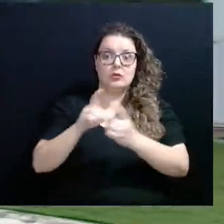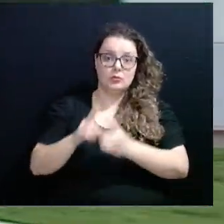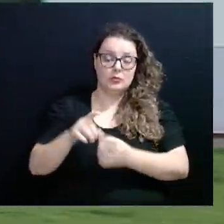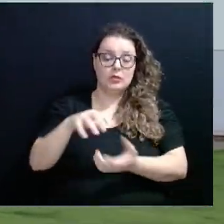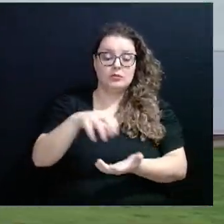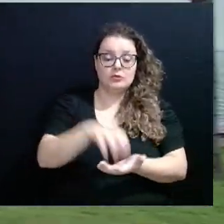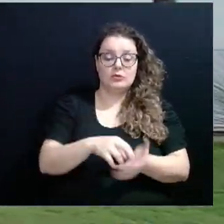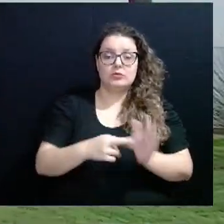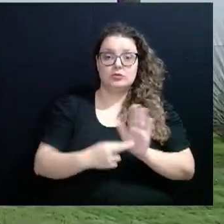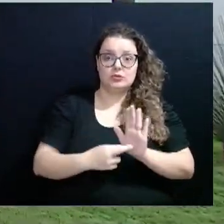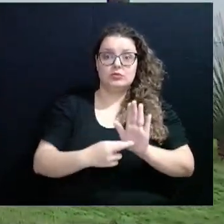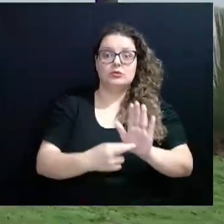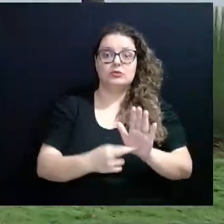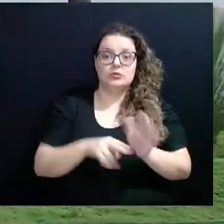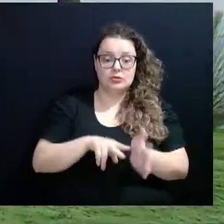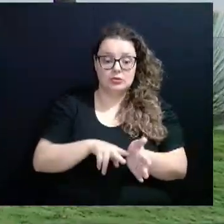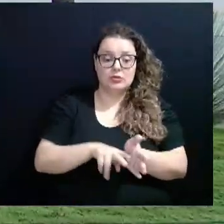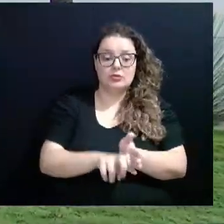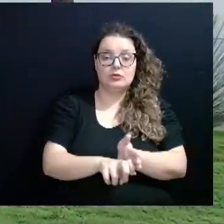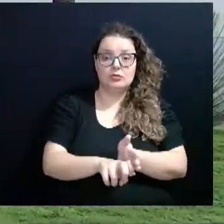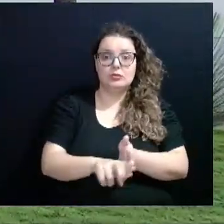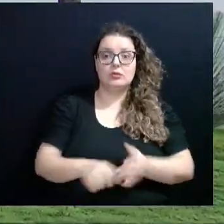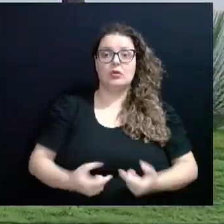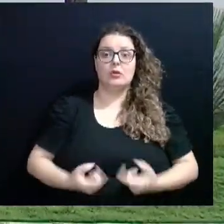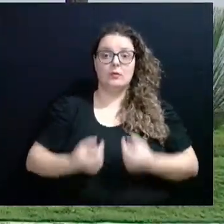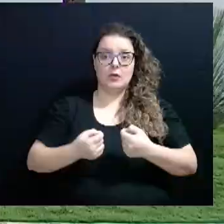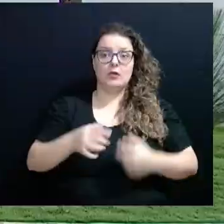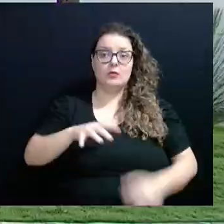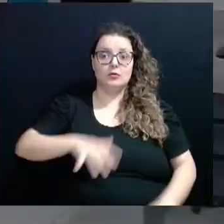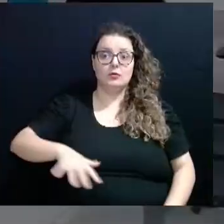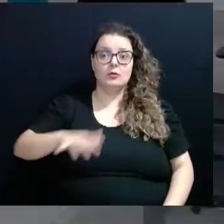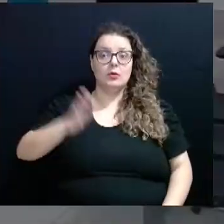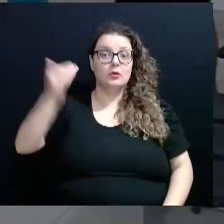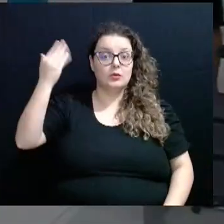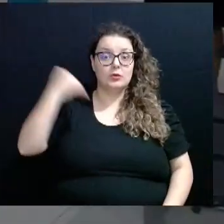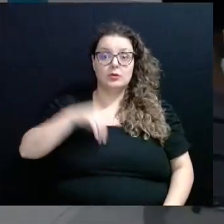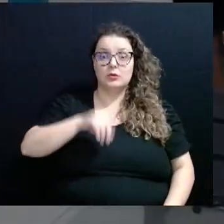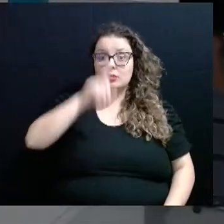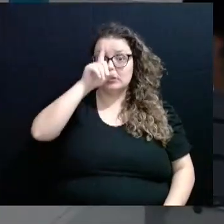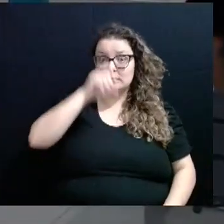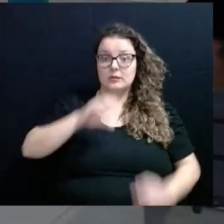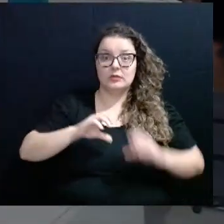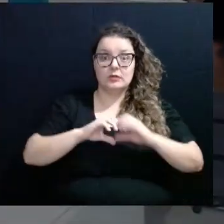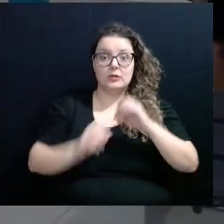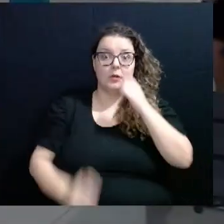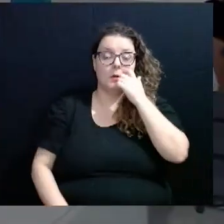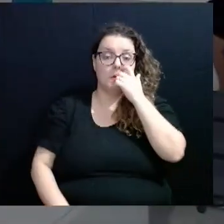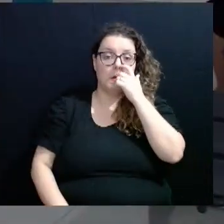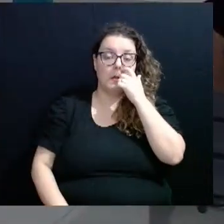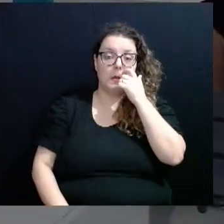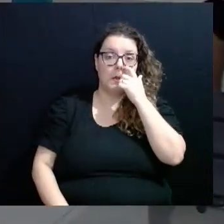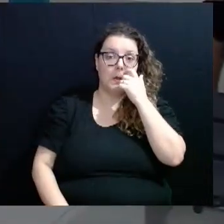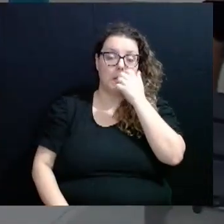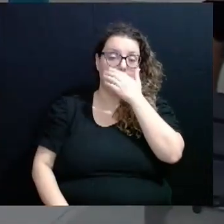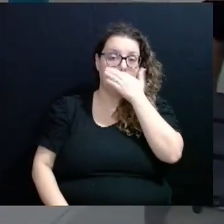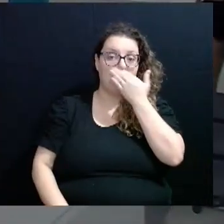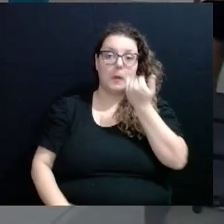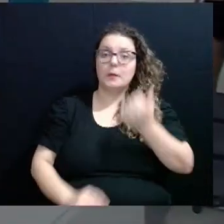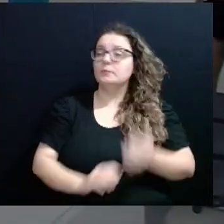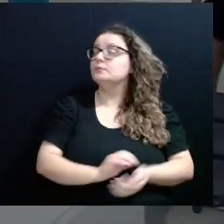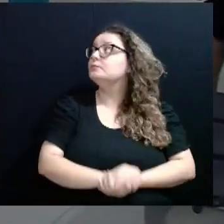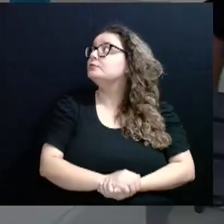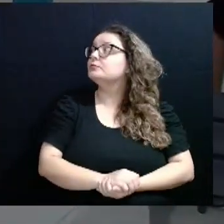Referência de Diagnóstico em Oncologia no espaço do antigo Hospital de Amor. A gente começou, mais uma parte